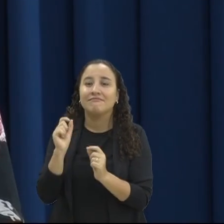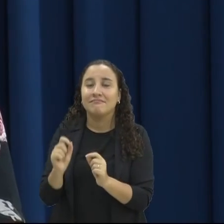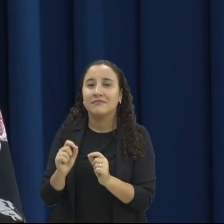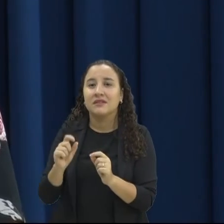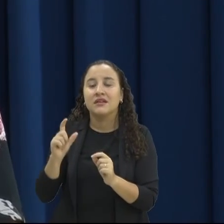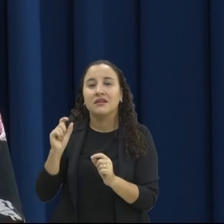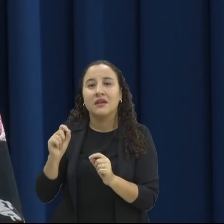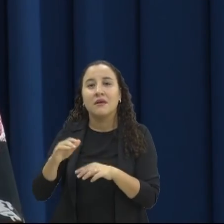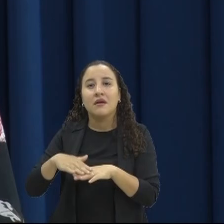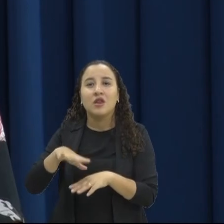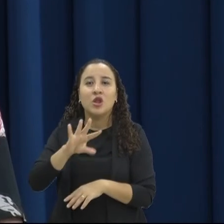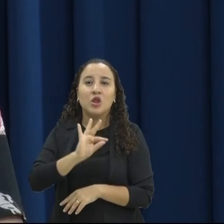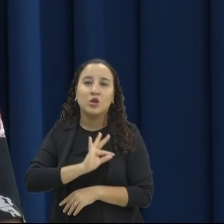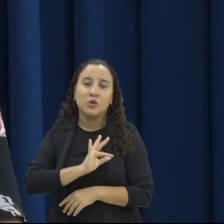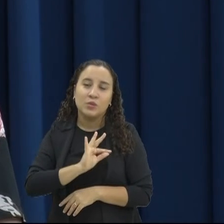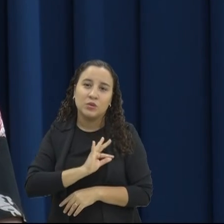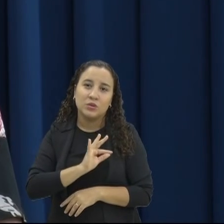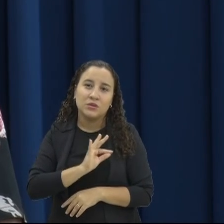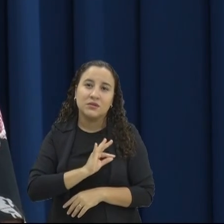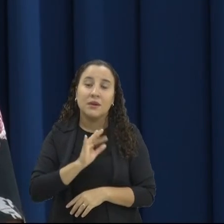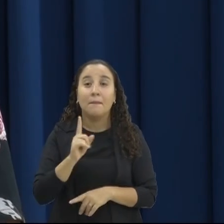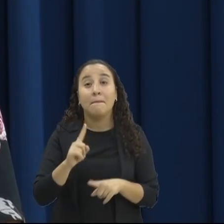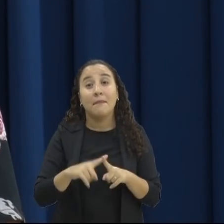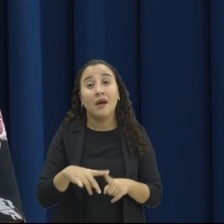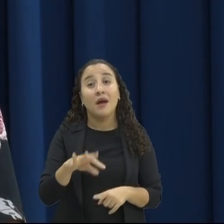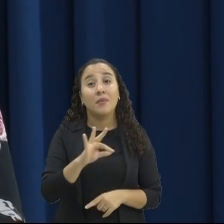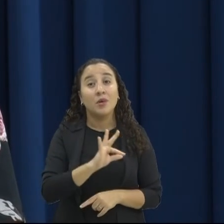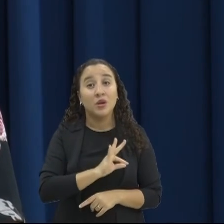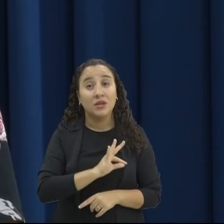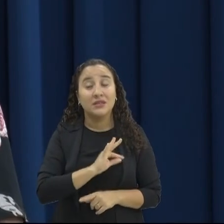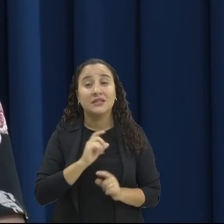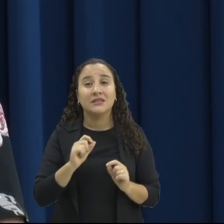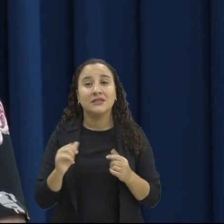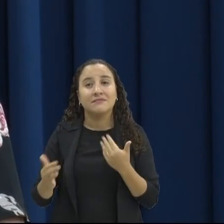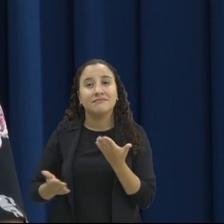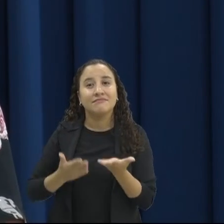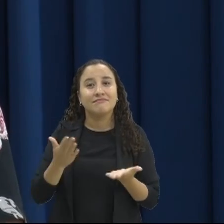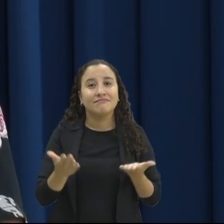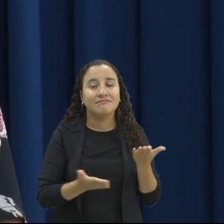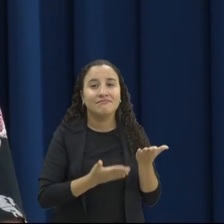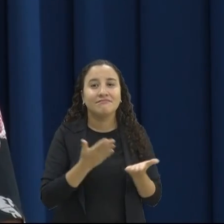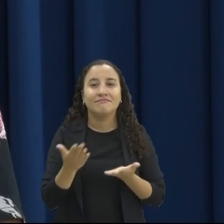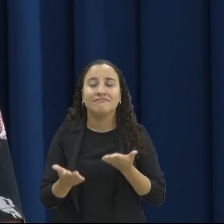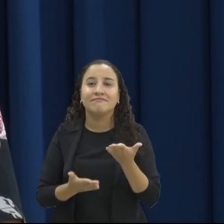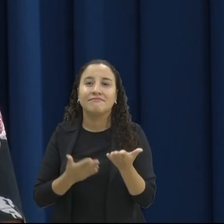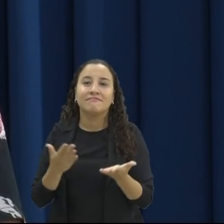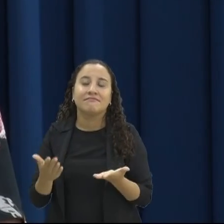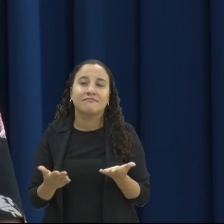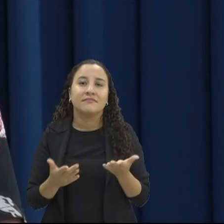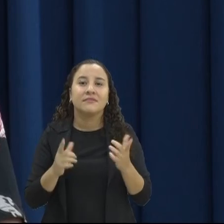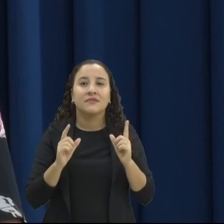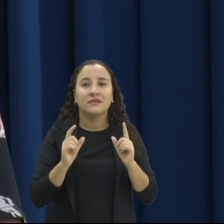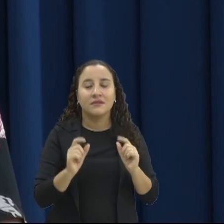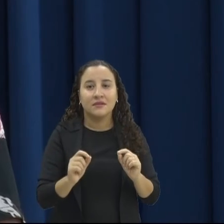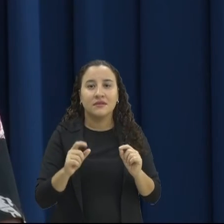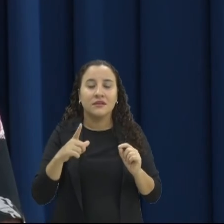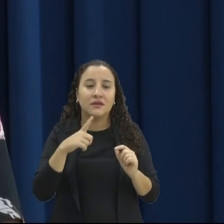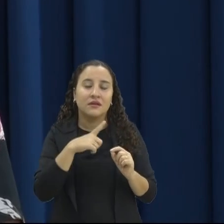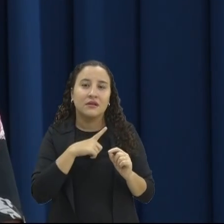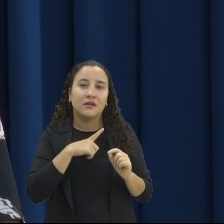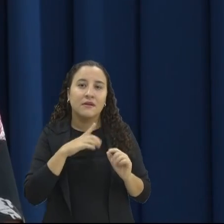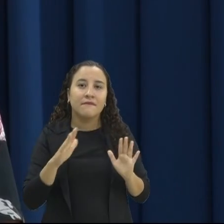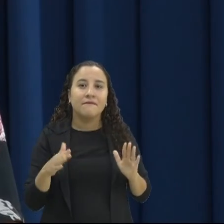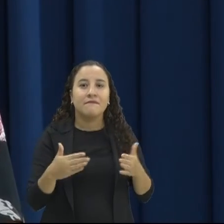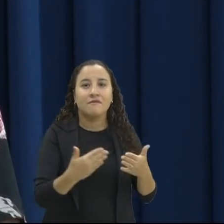equipamentos policiais. E a polícia, ela tem servido para reprimir uma parte da população, uma